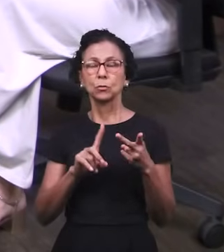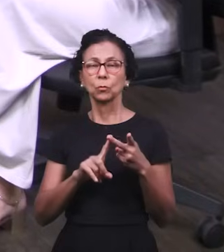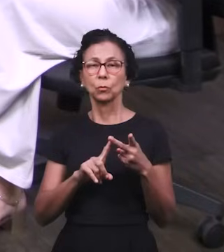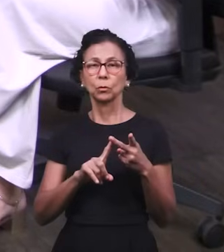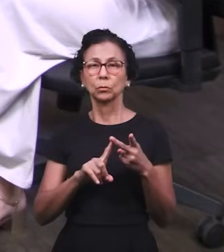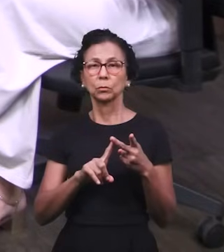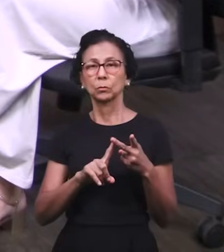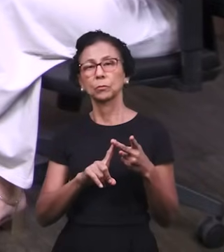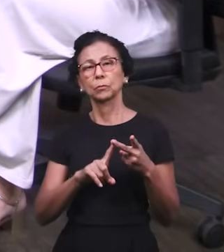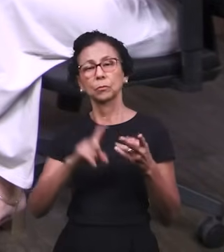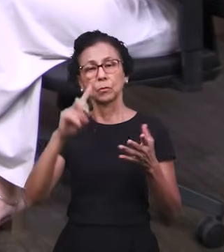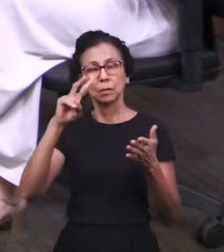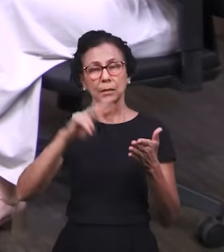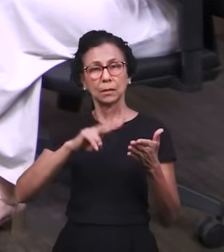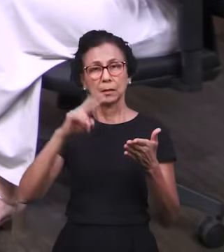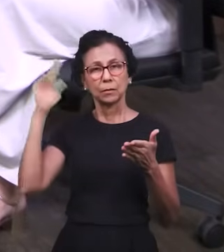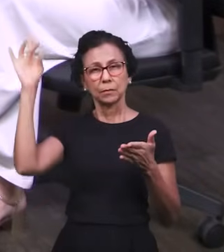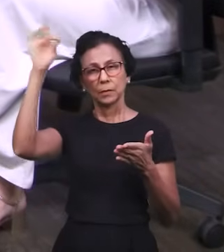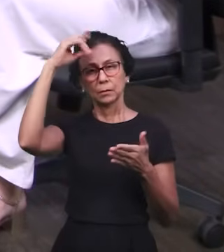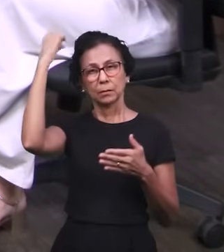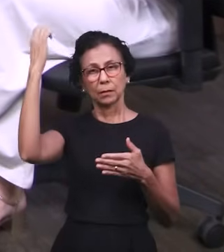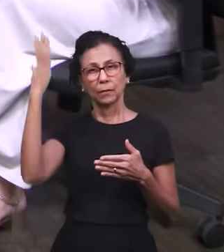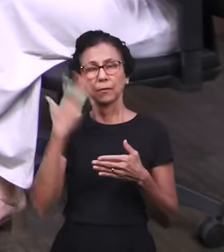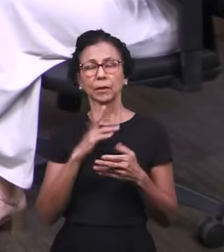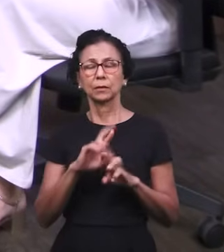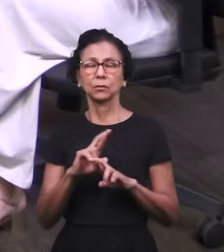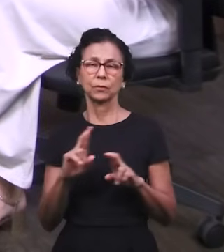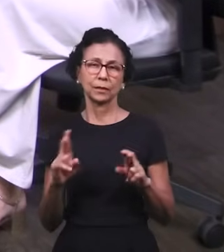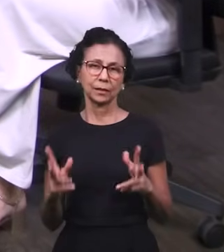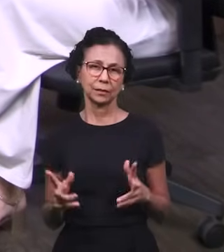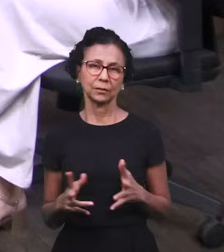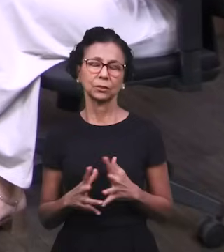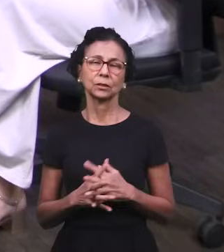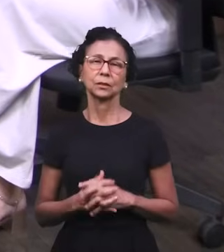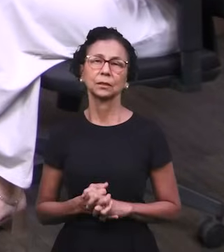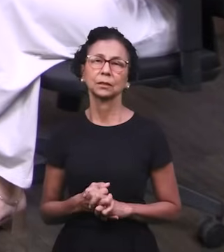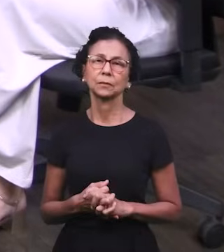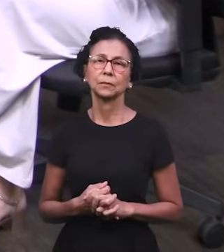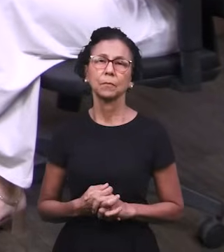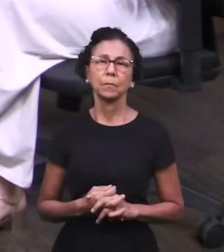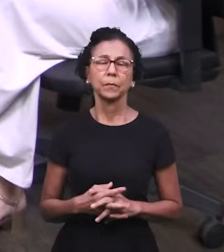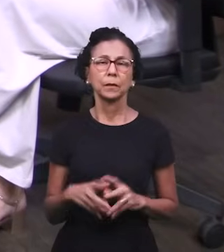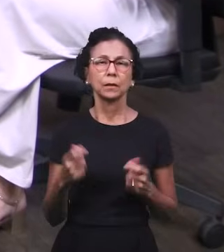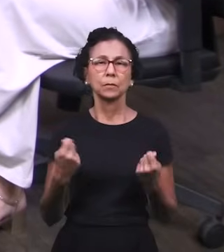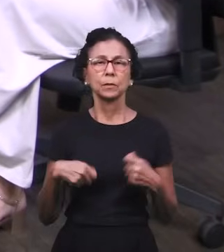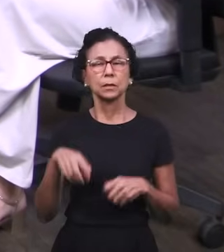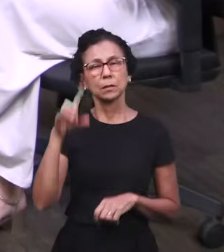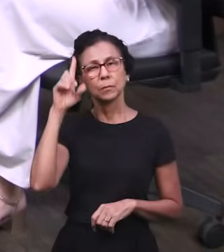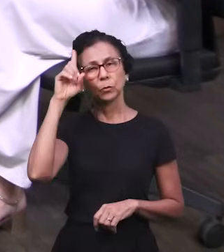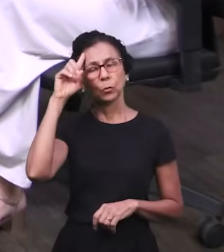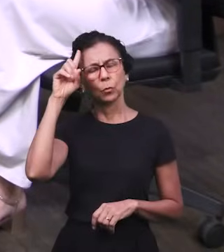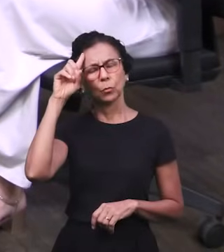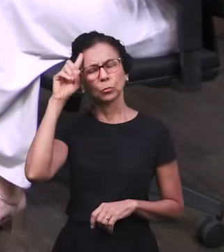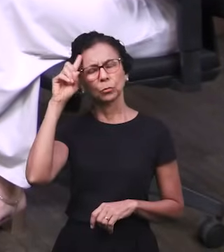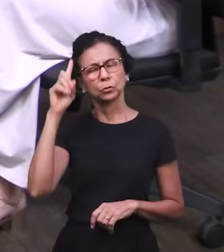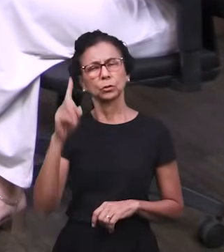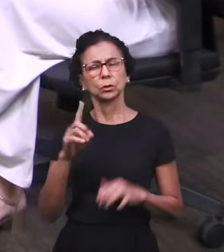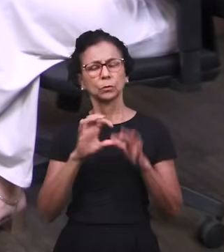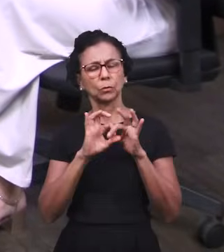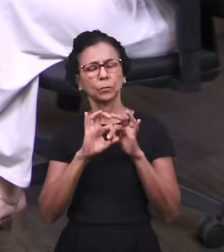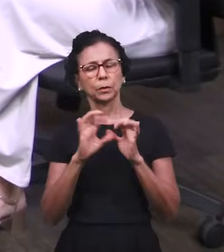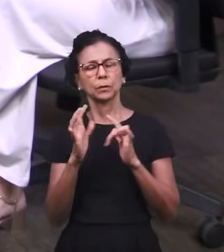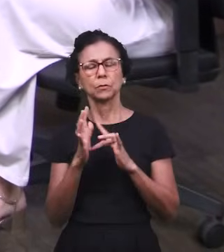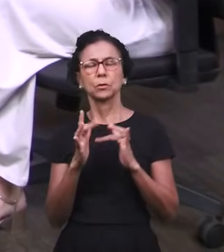porque nós precisamos estar salvos todos os dias. Amém. E ele é o Salvador. Amém. Ele é o Salvador. Glória a Jesus. Que bênção,